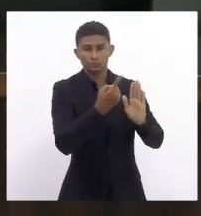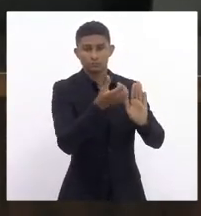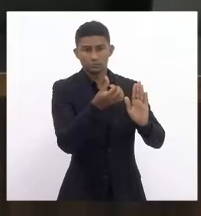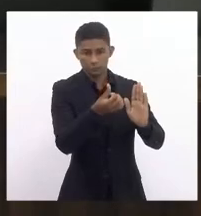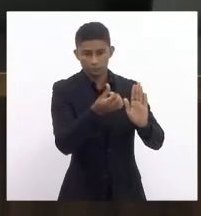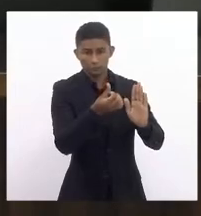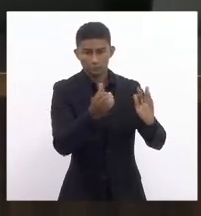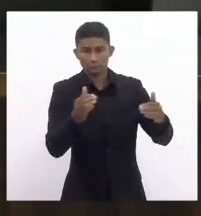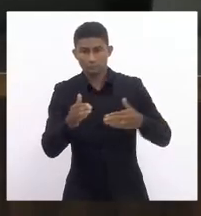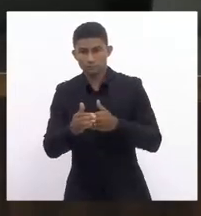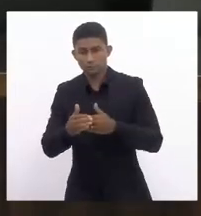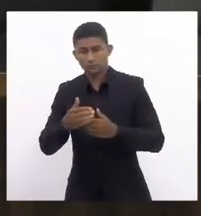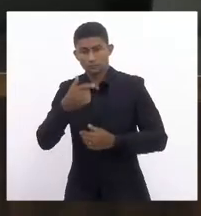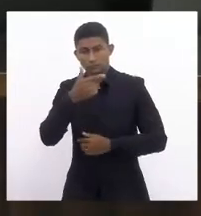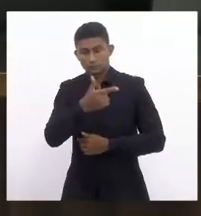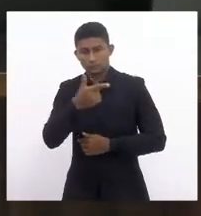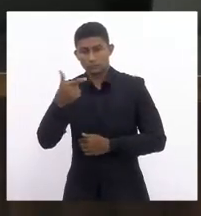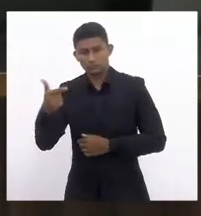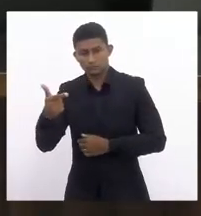22º.